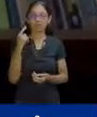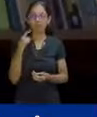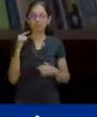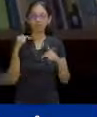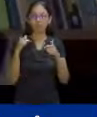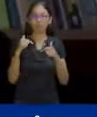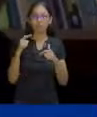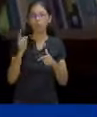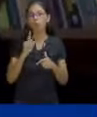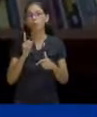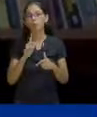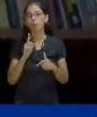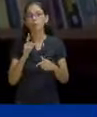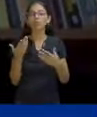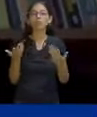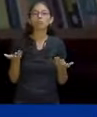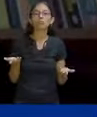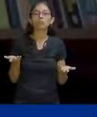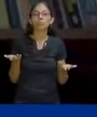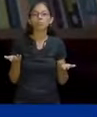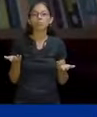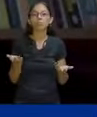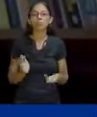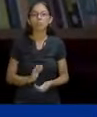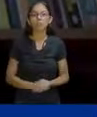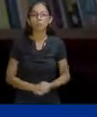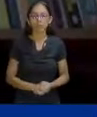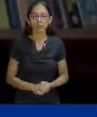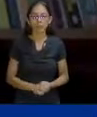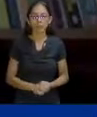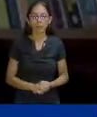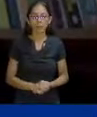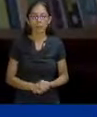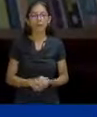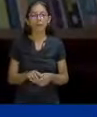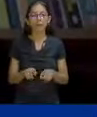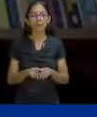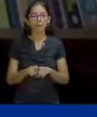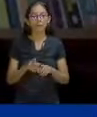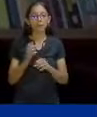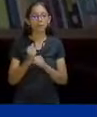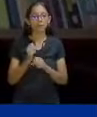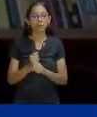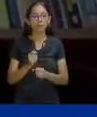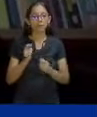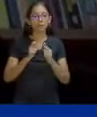se trabalhou ou não trabalhou o escritório de contabilidade.